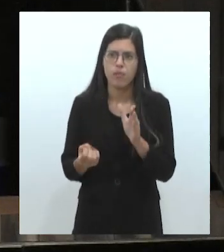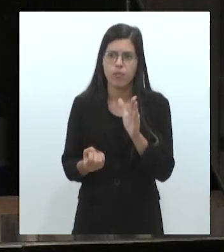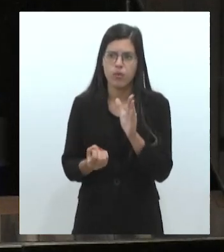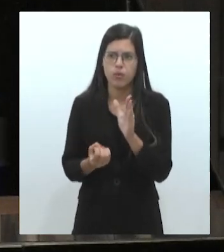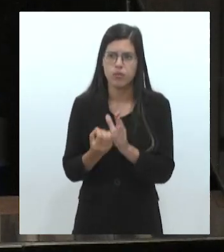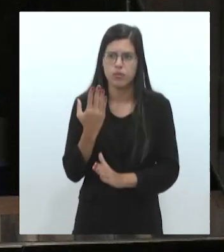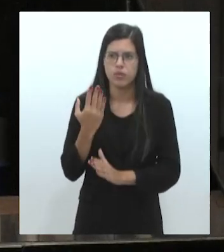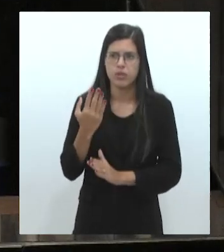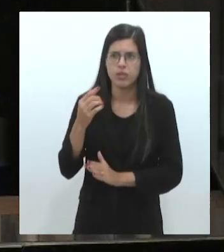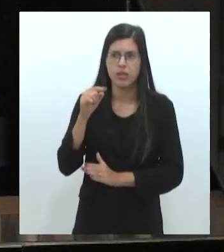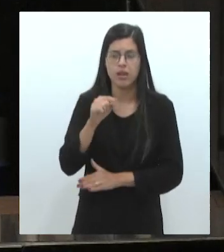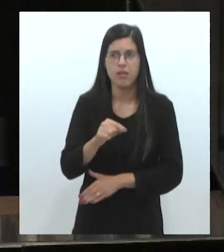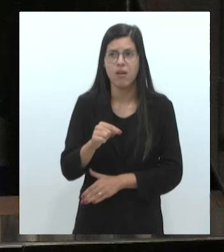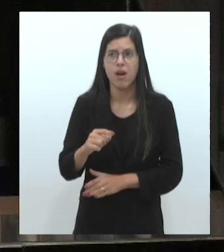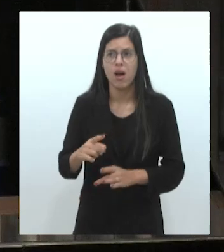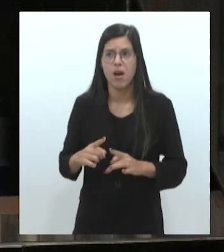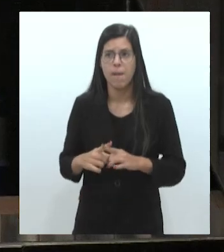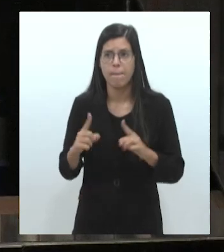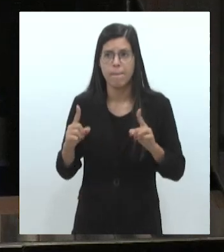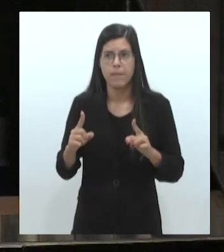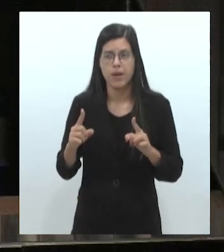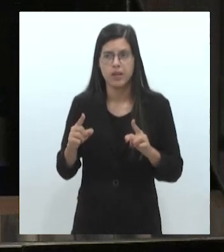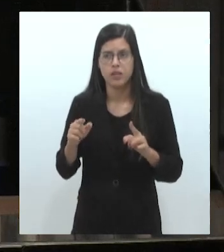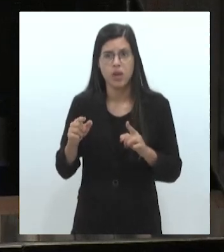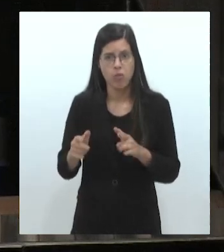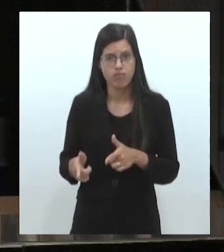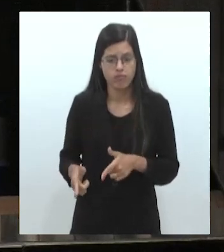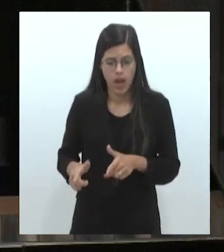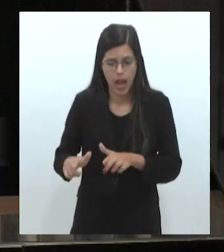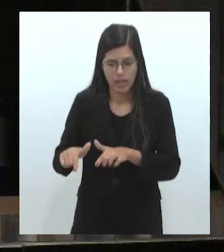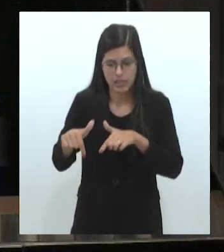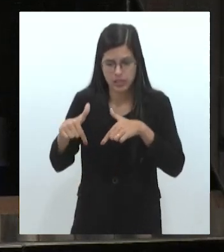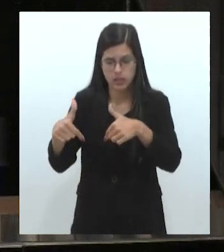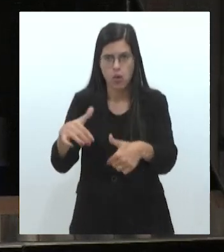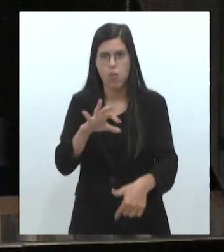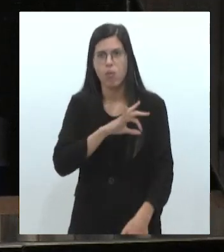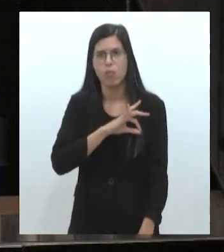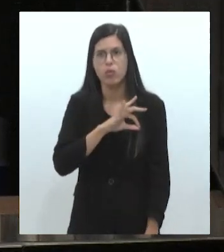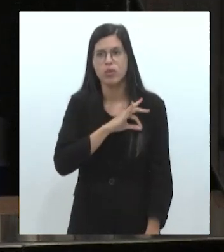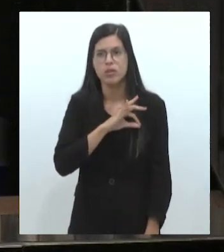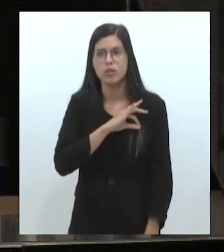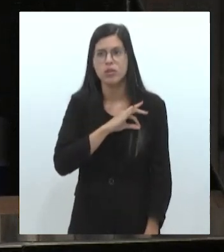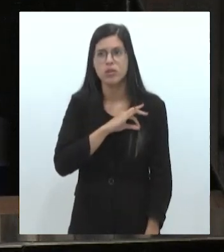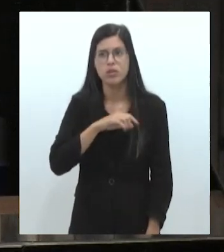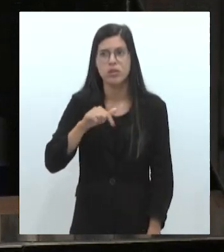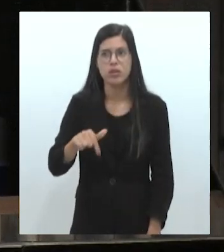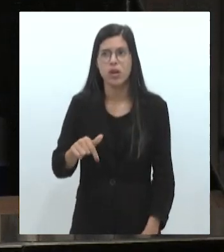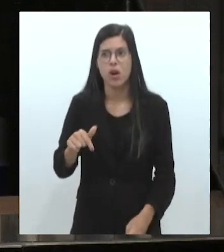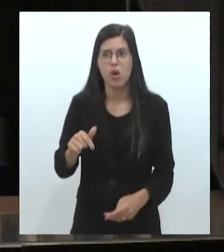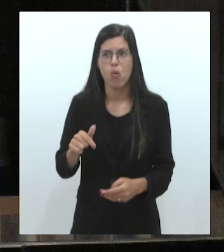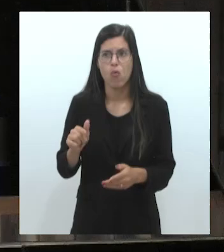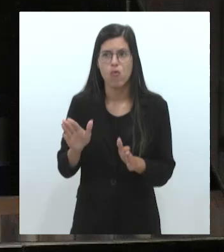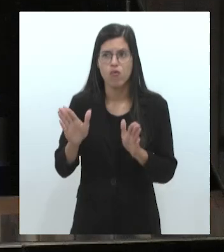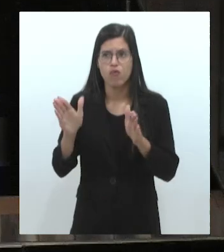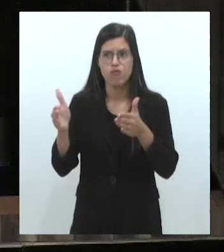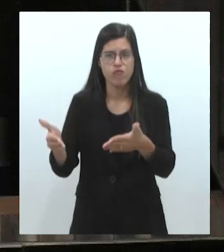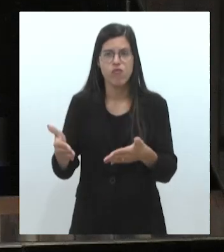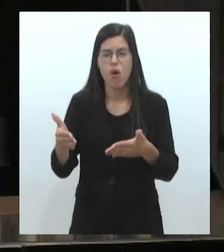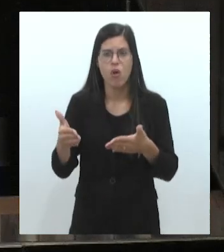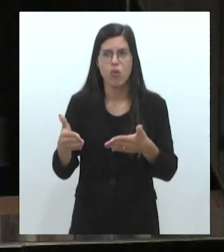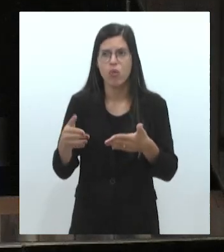lá. Mas, ainda assim, as operações policiais focam prioritariamente em atingir essas regiões. E por que